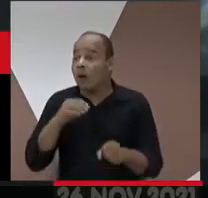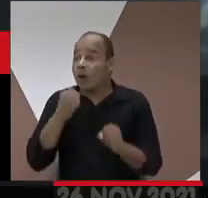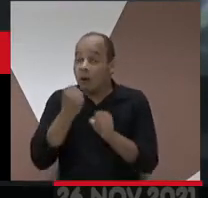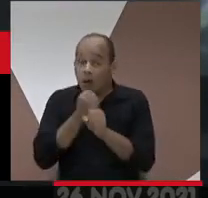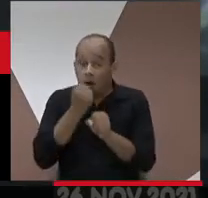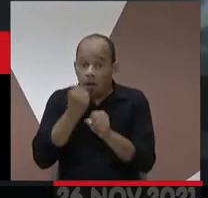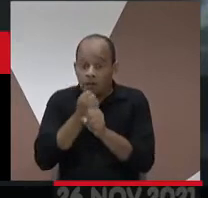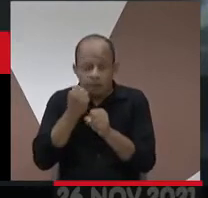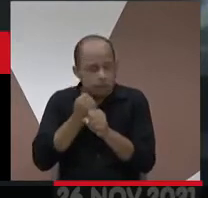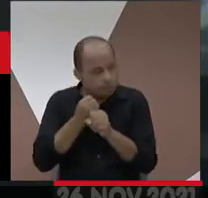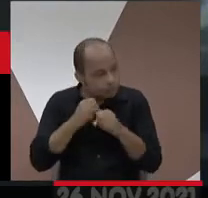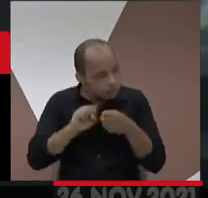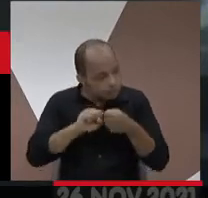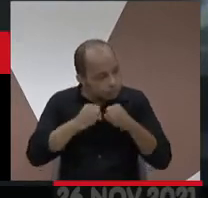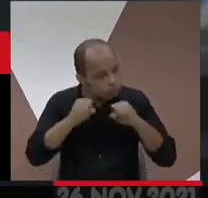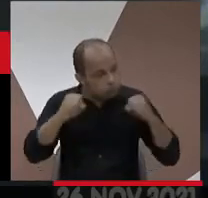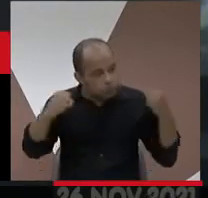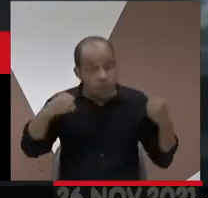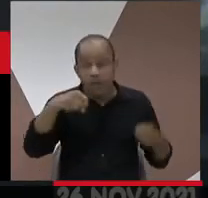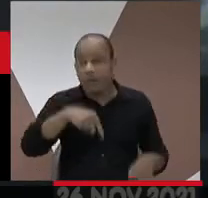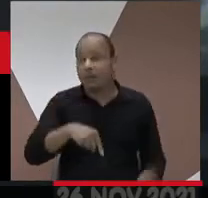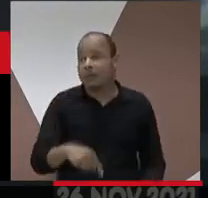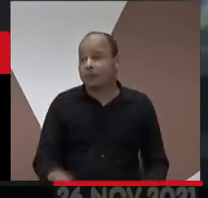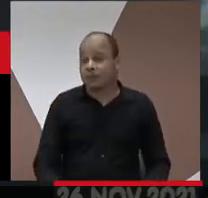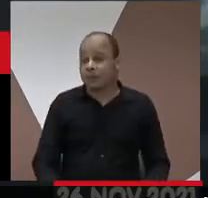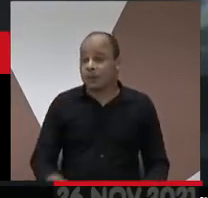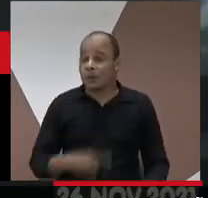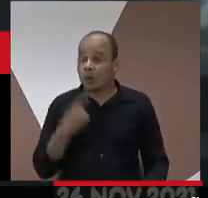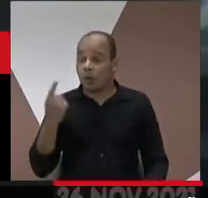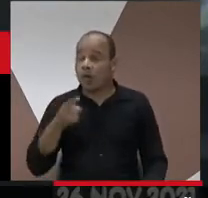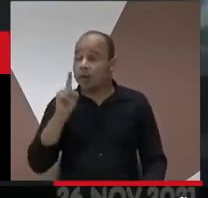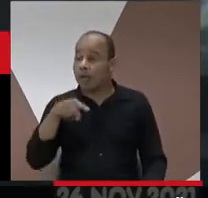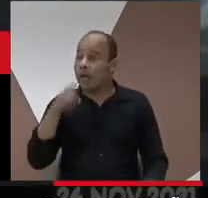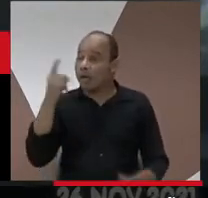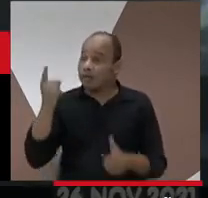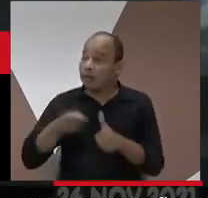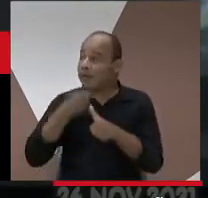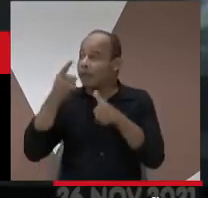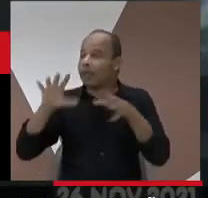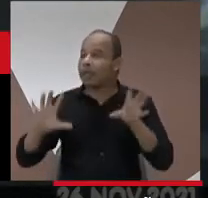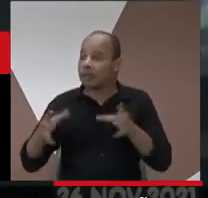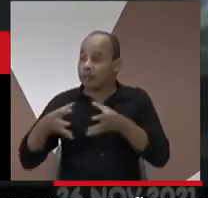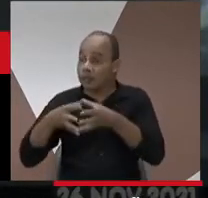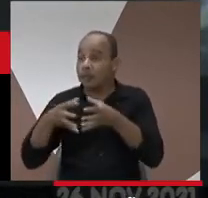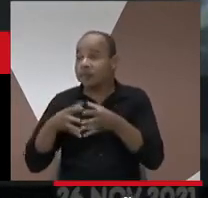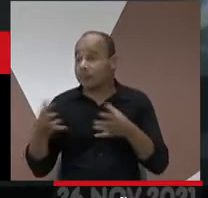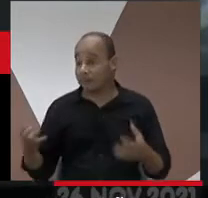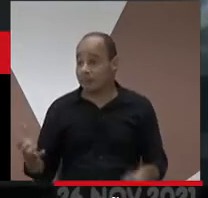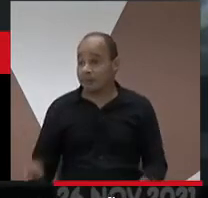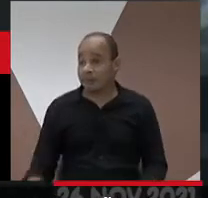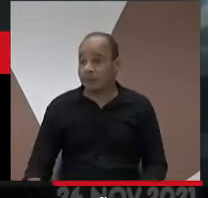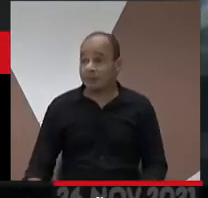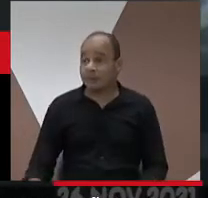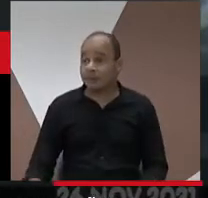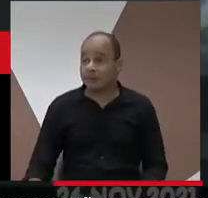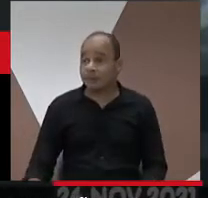metropolitana. Isso aqui é o primeiro escalão que tem que tratar. É o primeiro escalão que tem não